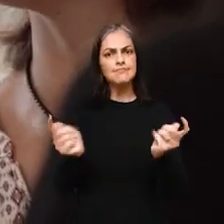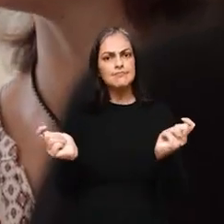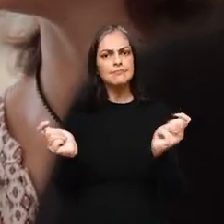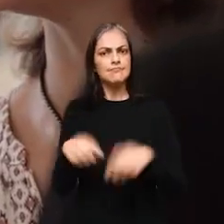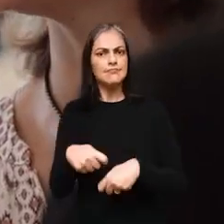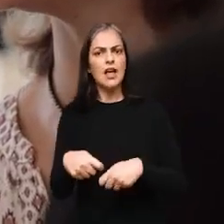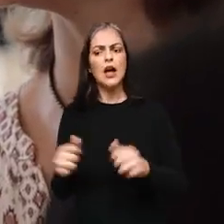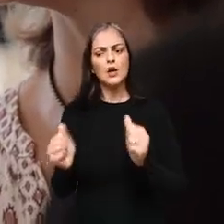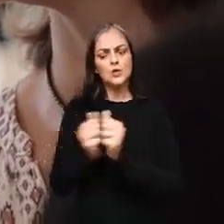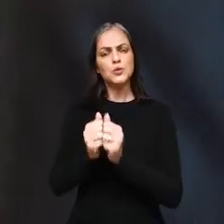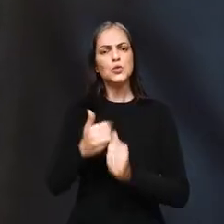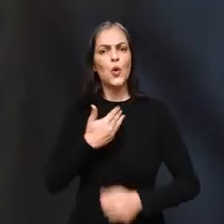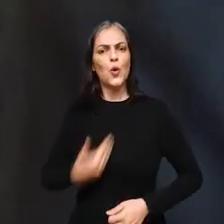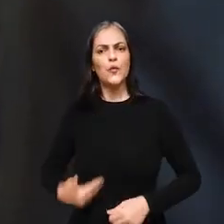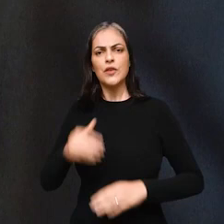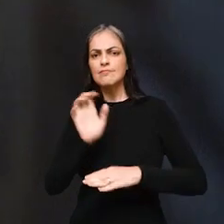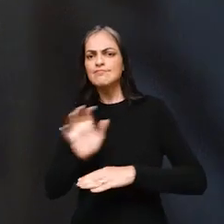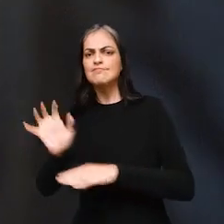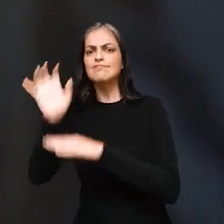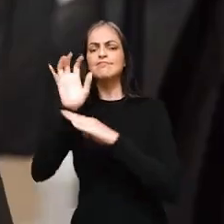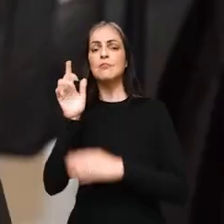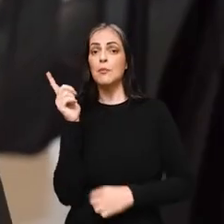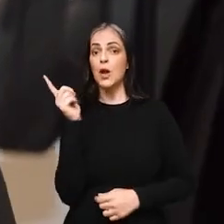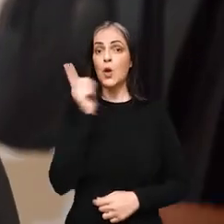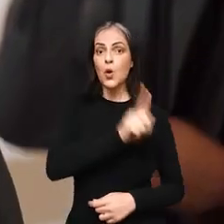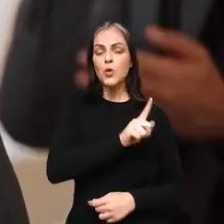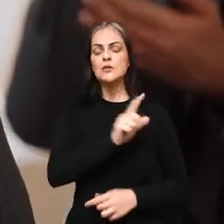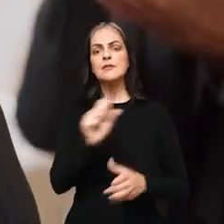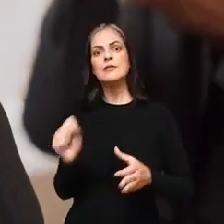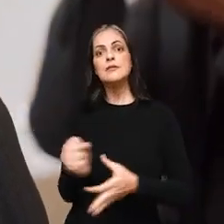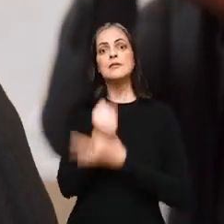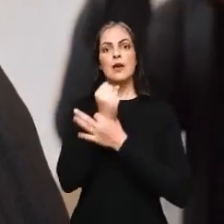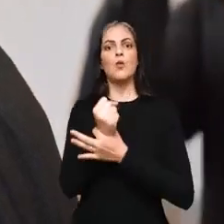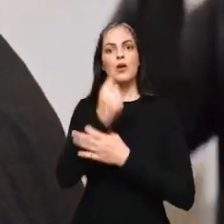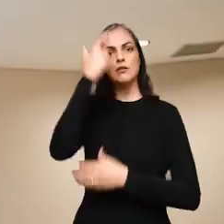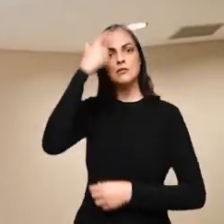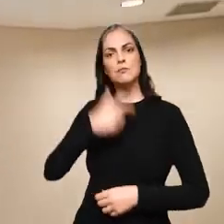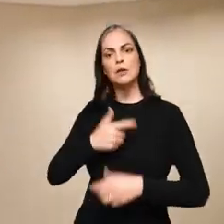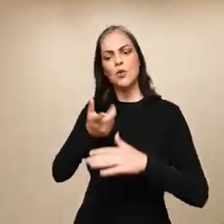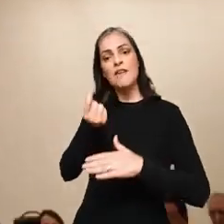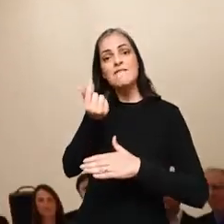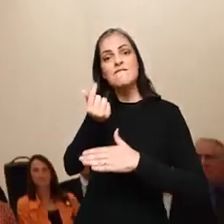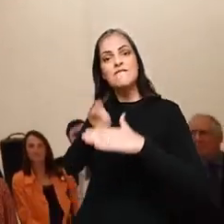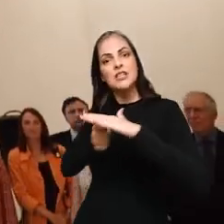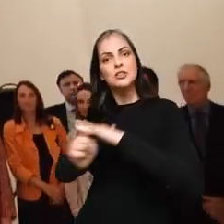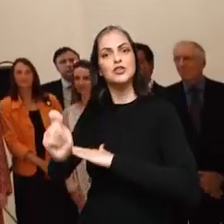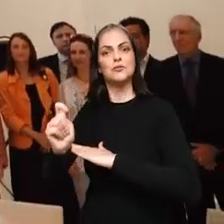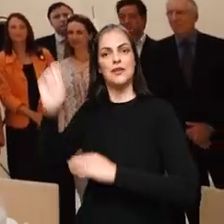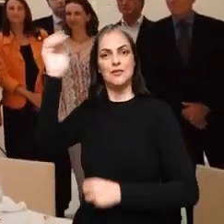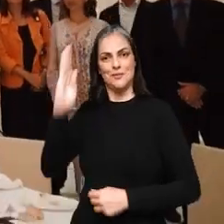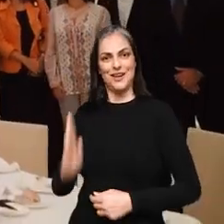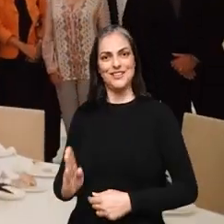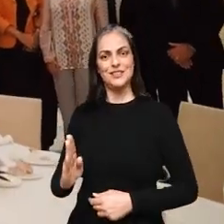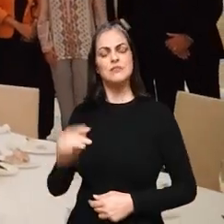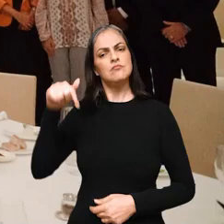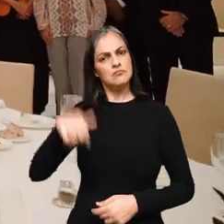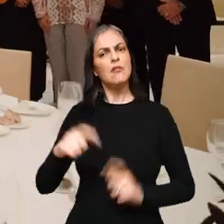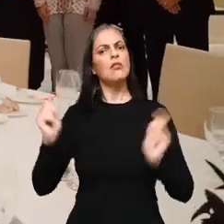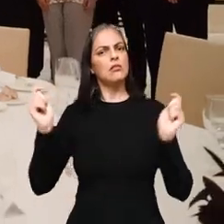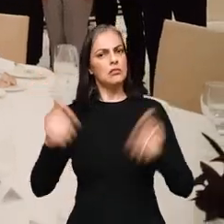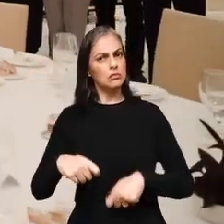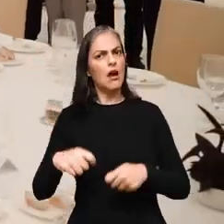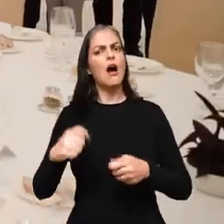com os governos regionais para que o investidor tenha a garantia de que no Brasil tem